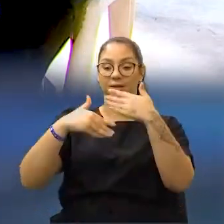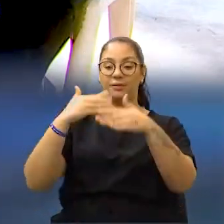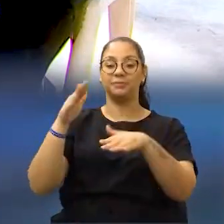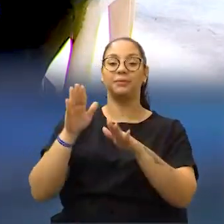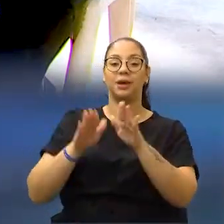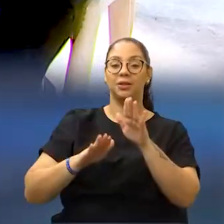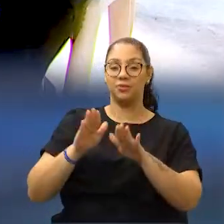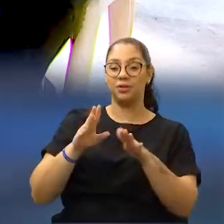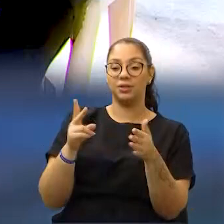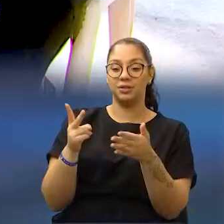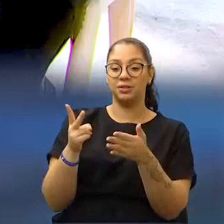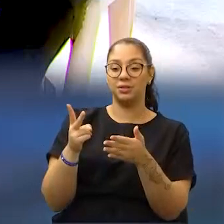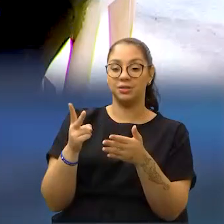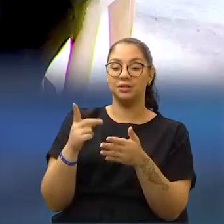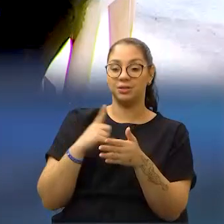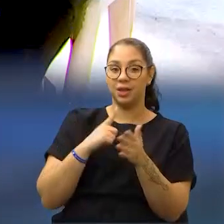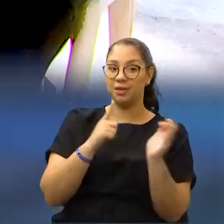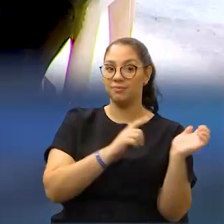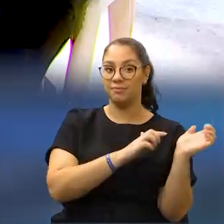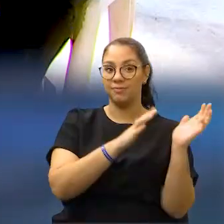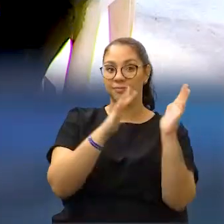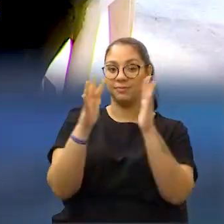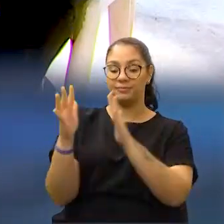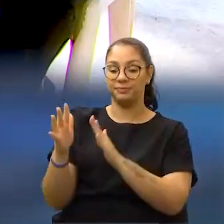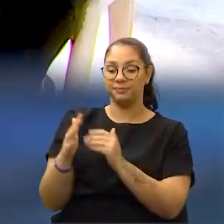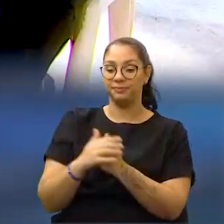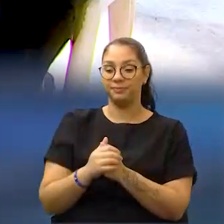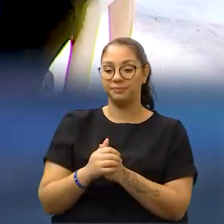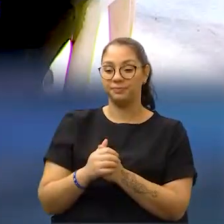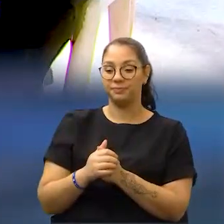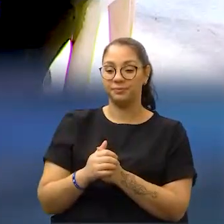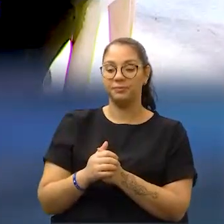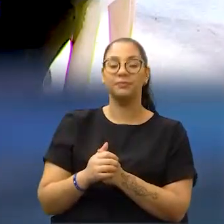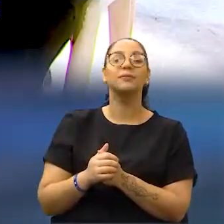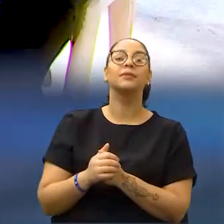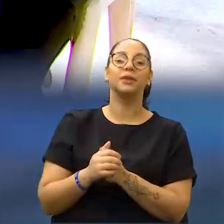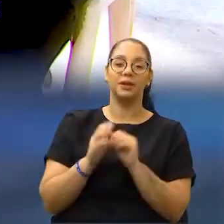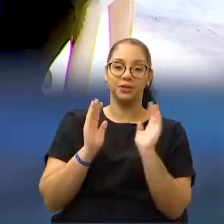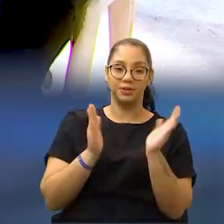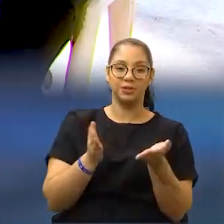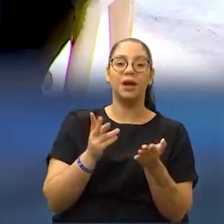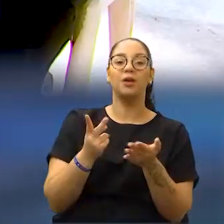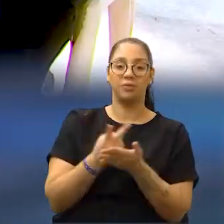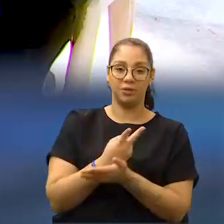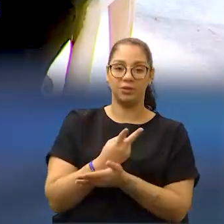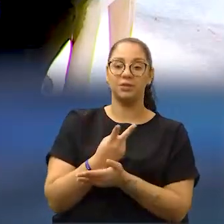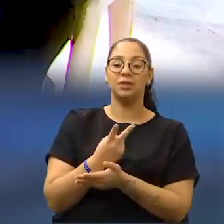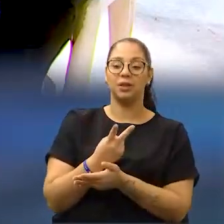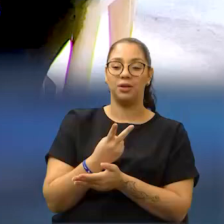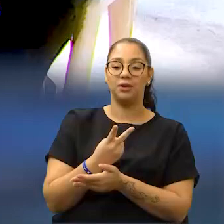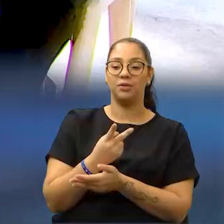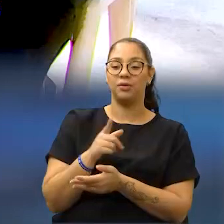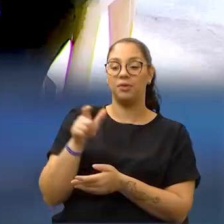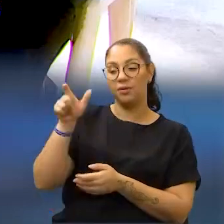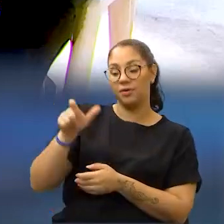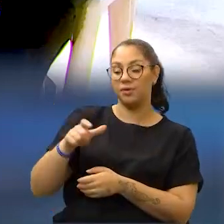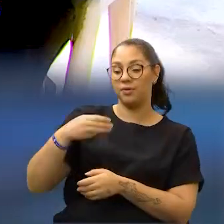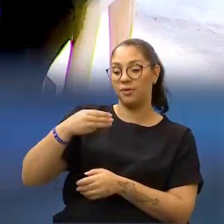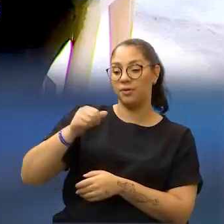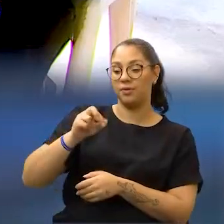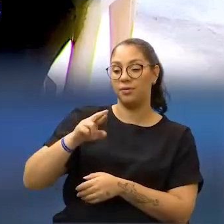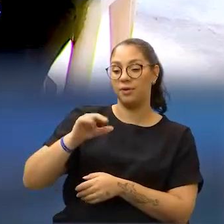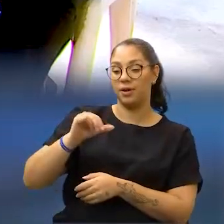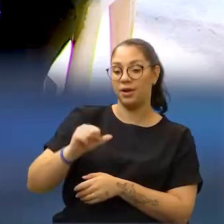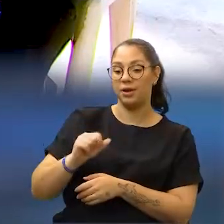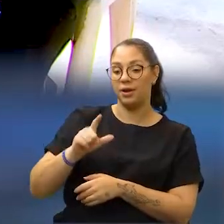ele vai crescendo ali e tudo mais. Às vezes acontece esse ciclo. Acho que já aconteceu. Maria Lúcia está aqui há bastante tempo,